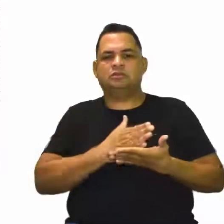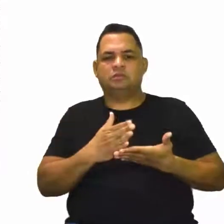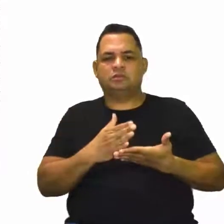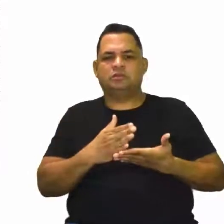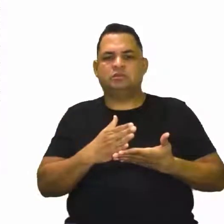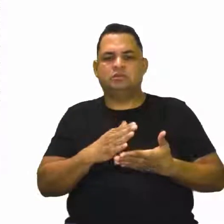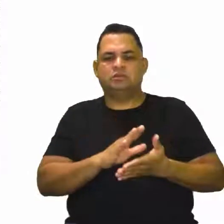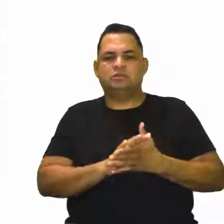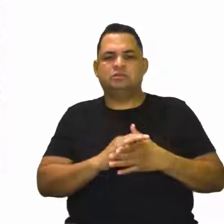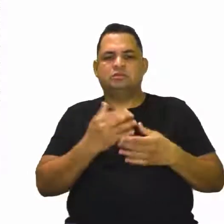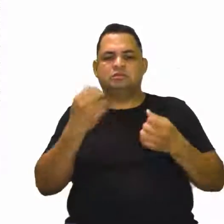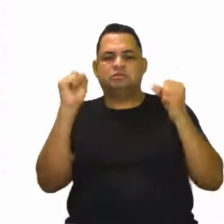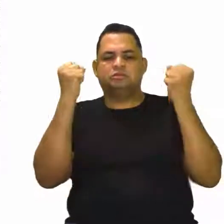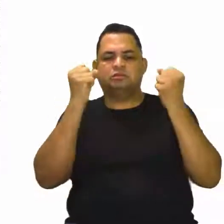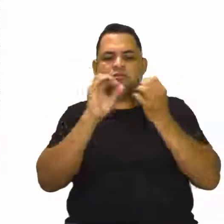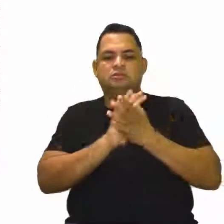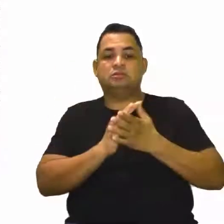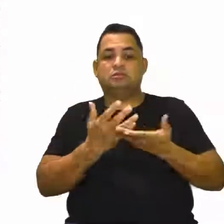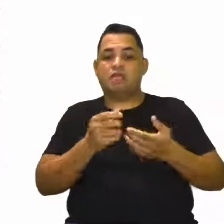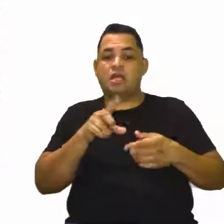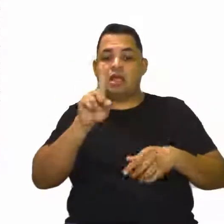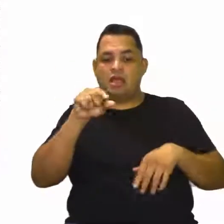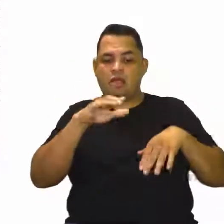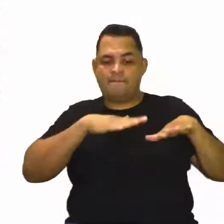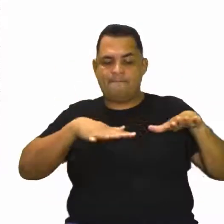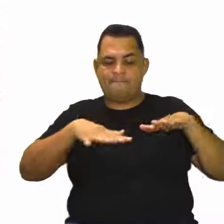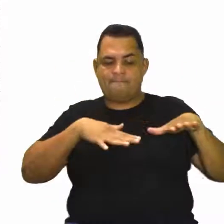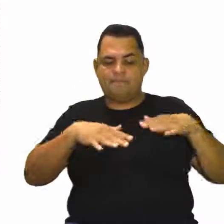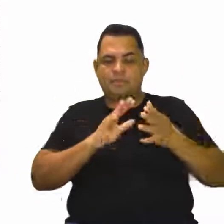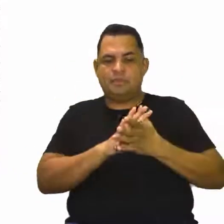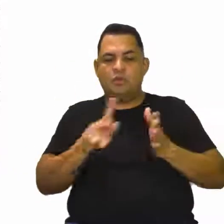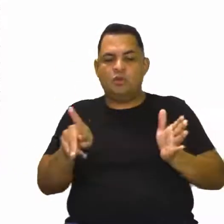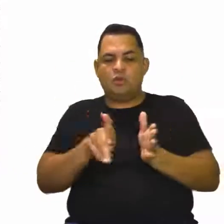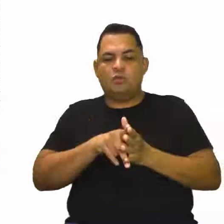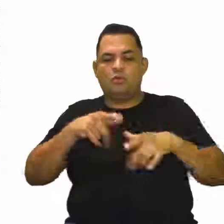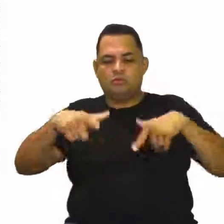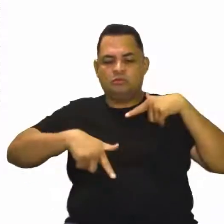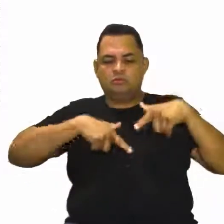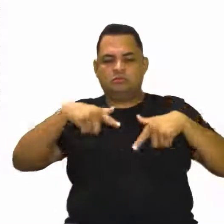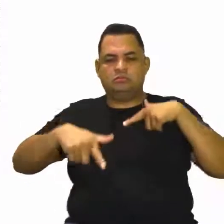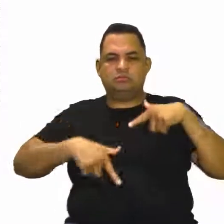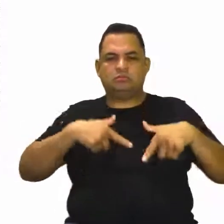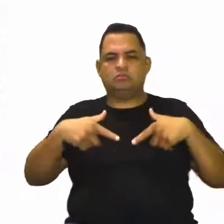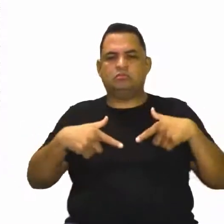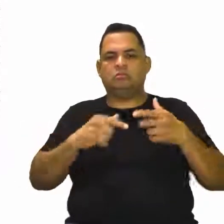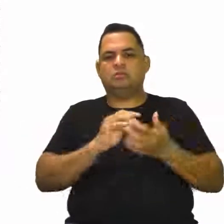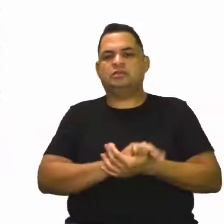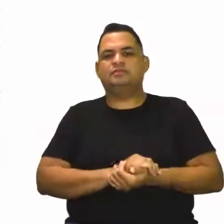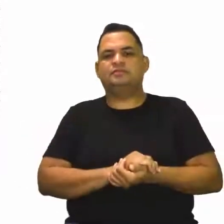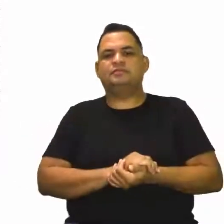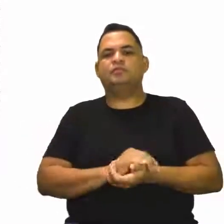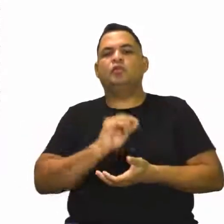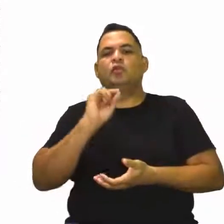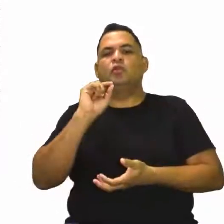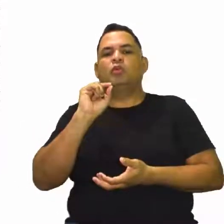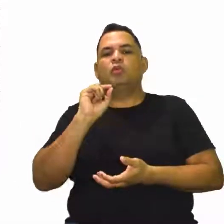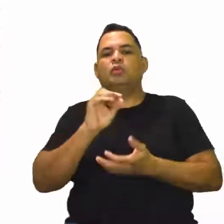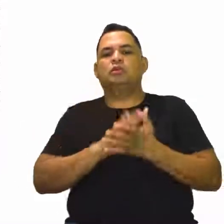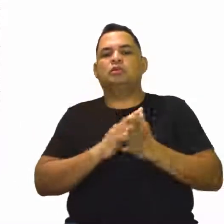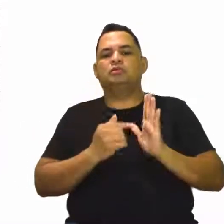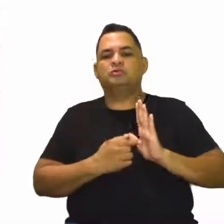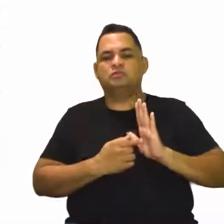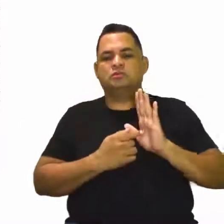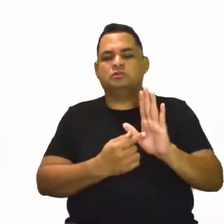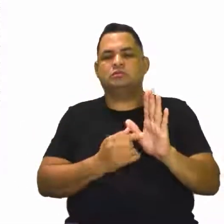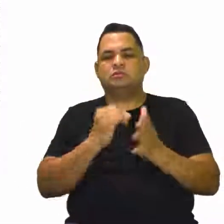atividade física é movimento, né? Então, a própria atividade do trabalho, ela é uma atividade física. O que a gente destaca